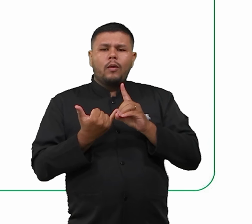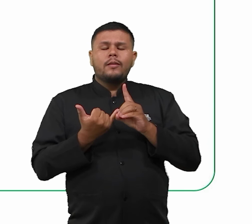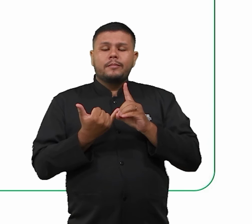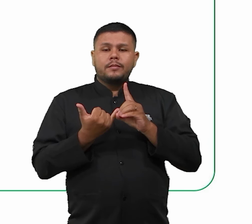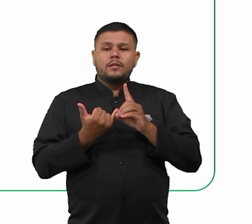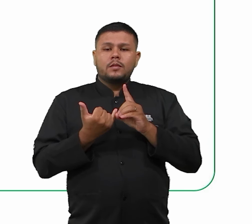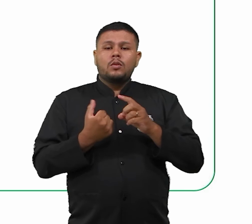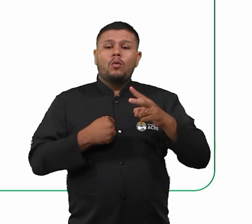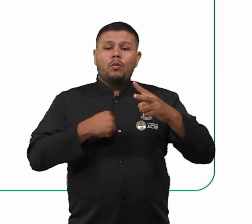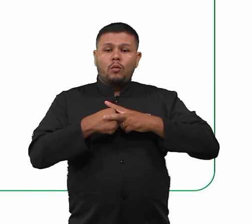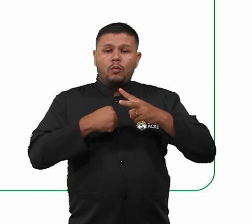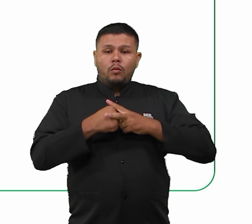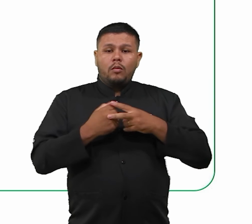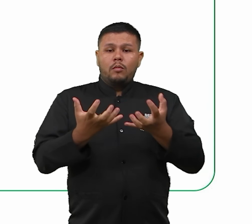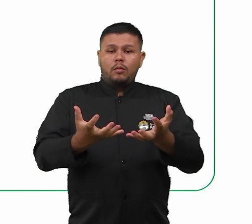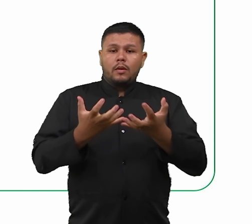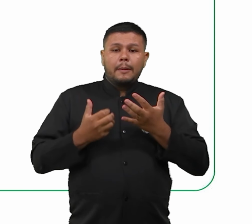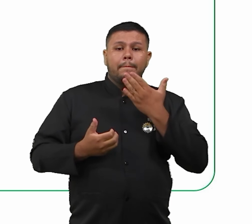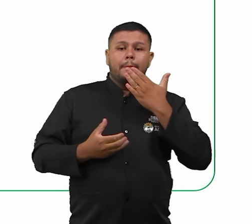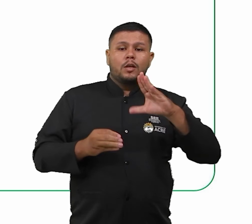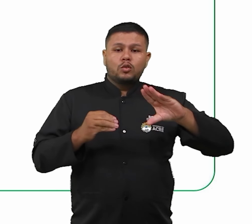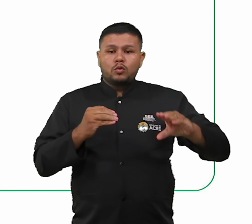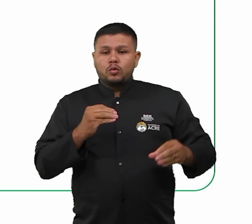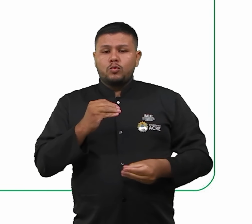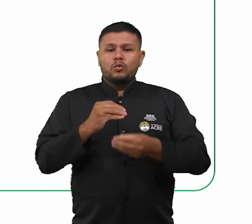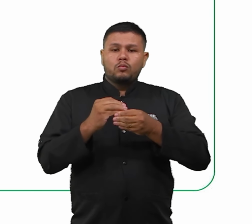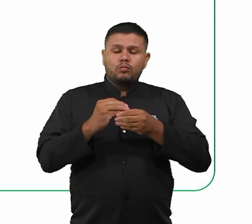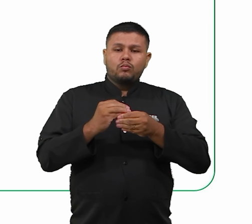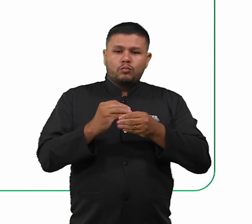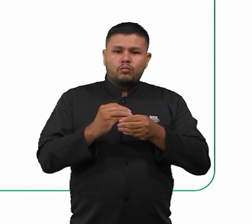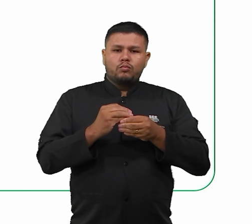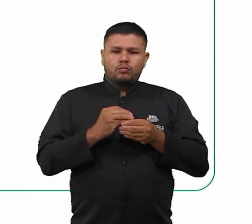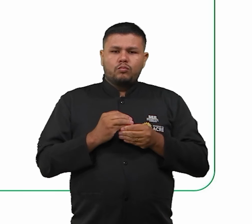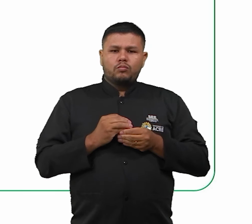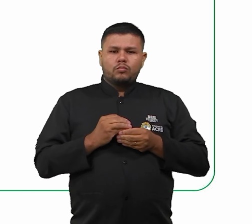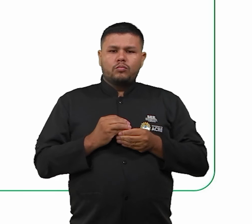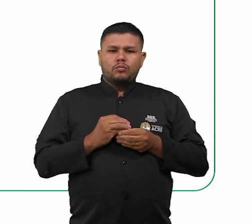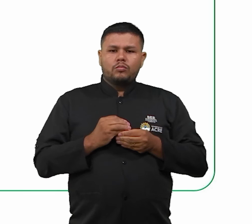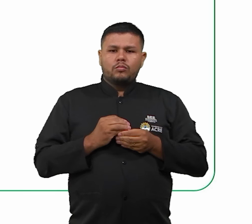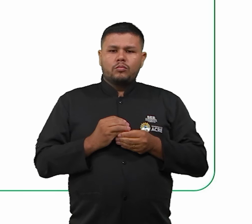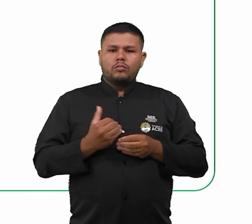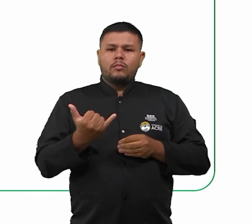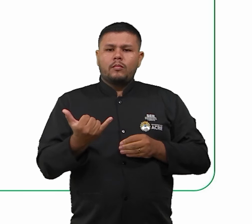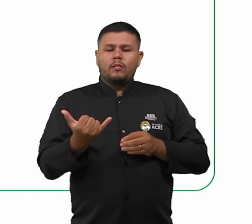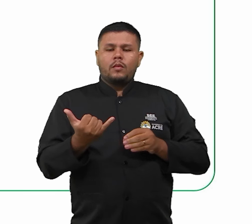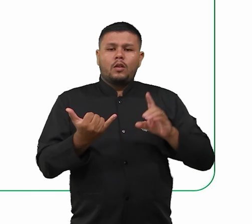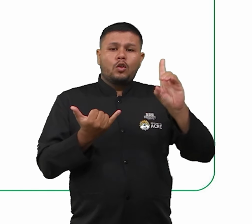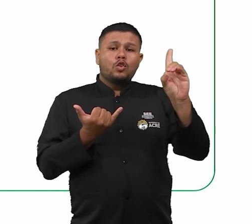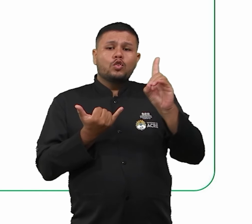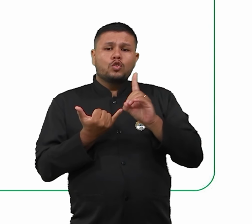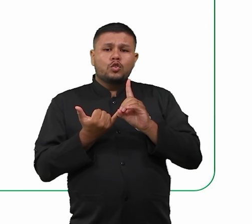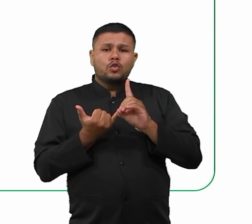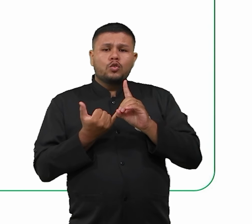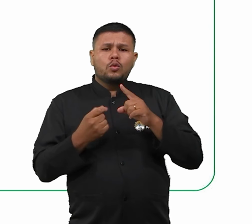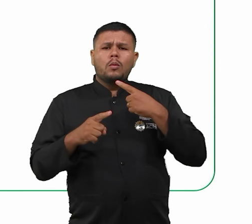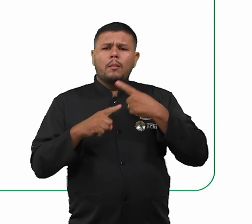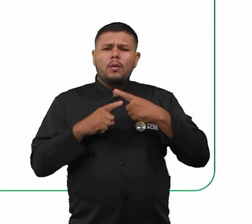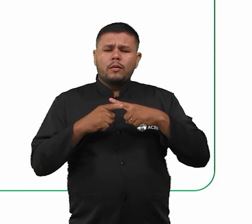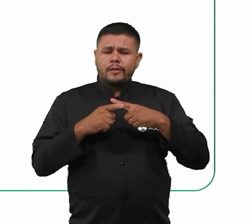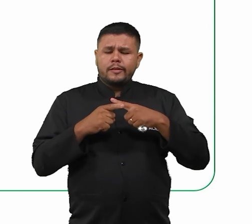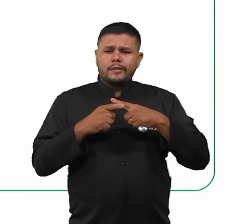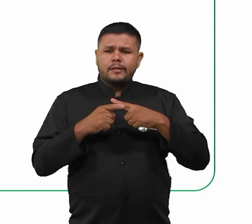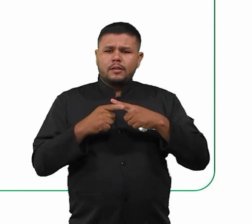complemento e esse complemento a gente chama de objeto. Direto, porque ele não precisa de preposição.